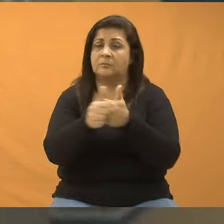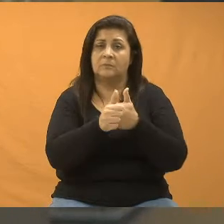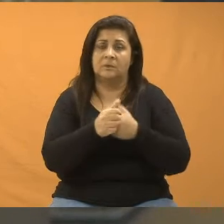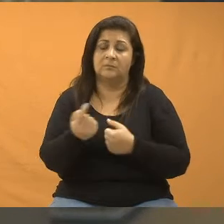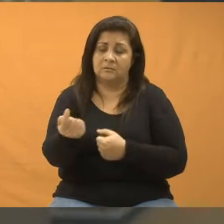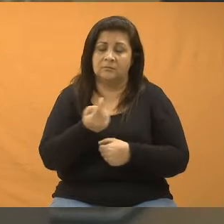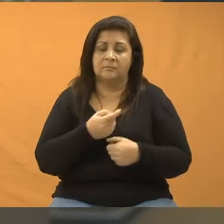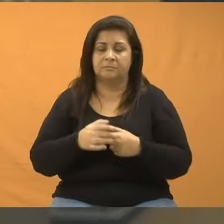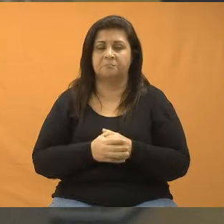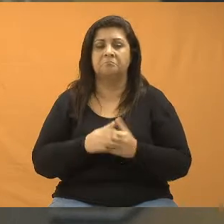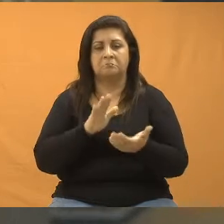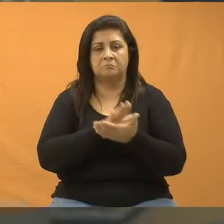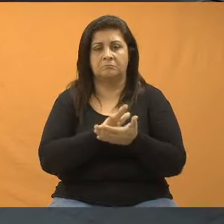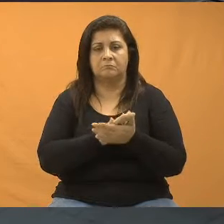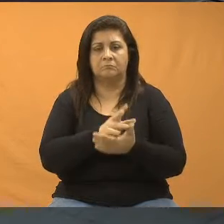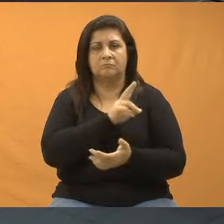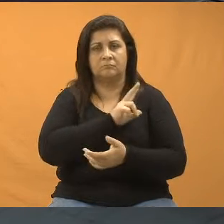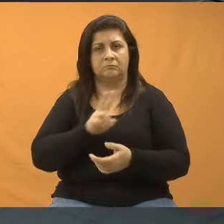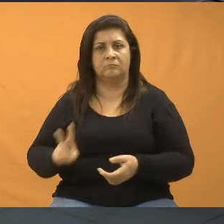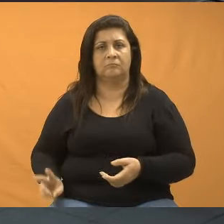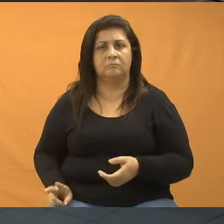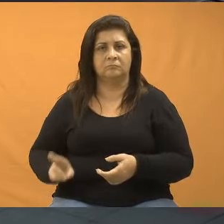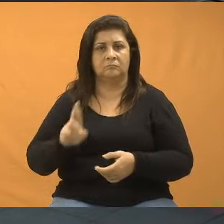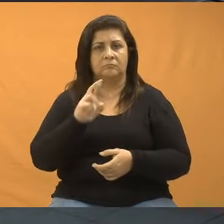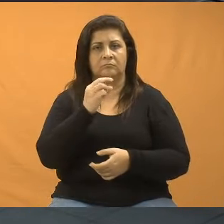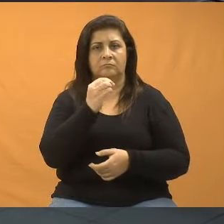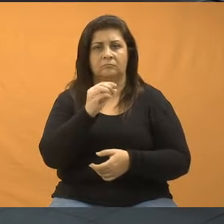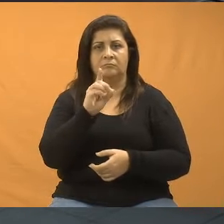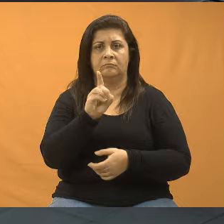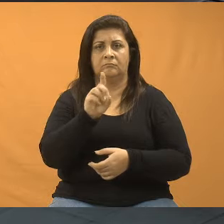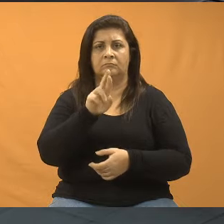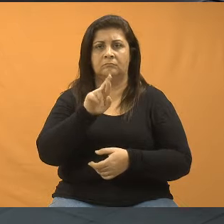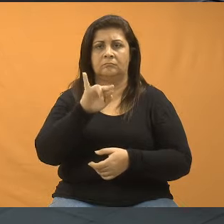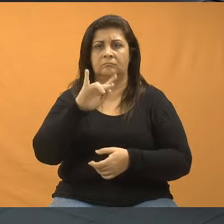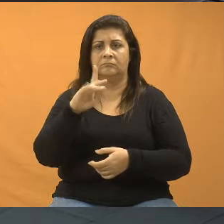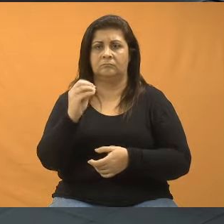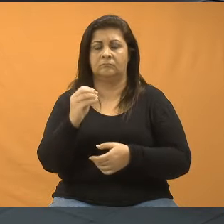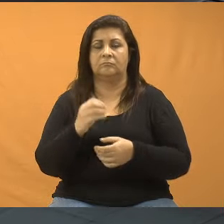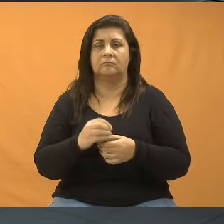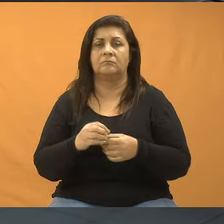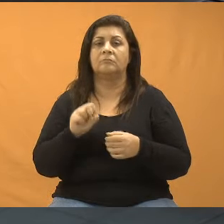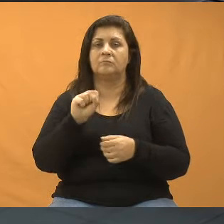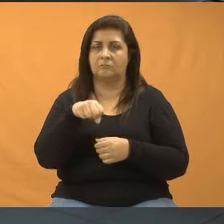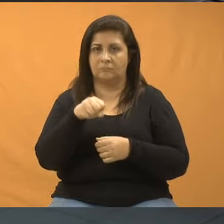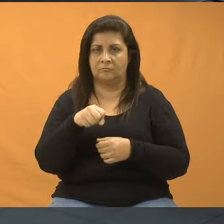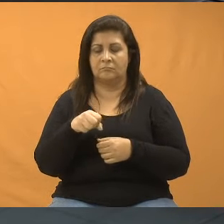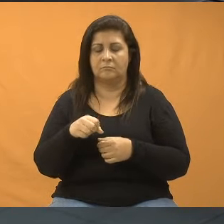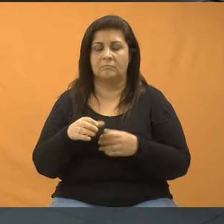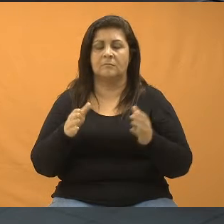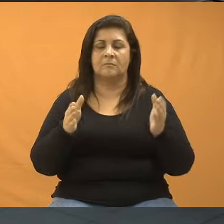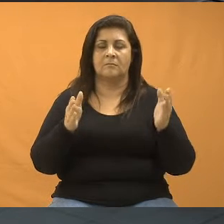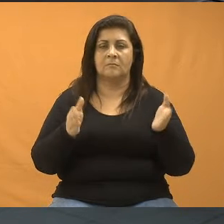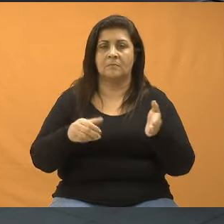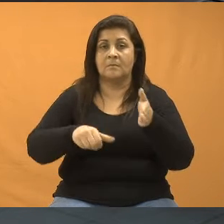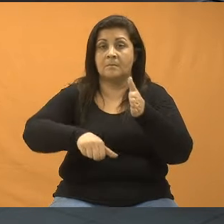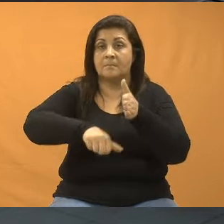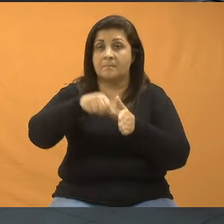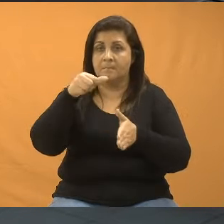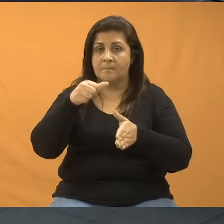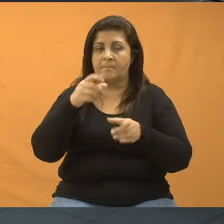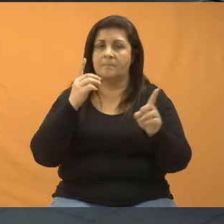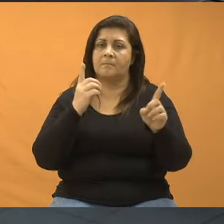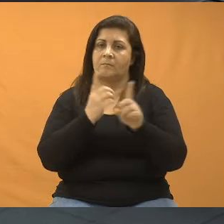saúde. Parabéns pela iniciativa, vereador Rodrigo. Obrigado, Luiz Flávio. Essa será a primeira. É um processo que vem